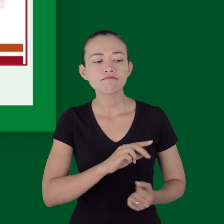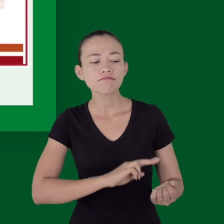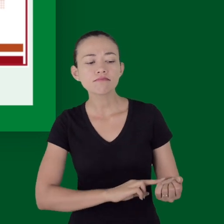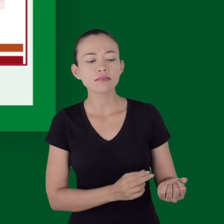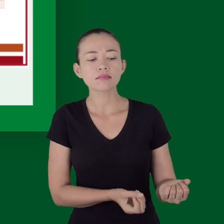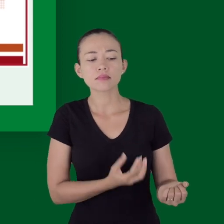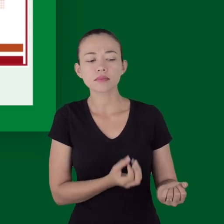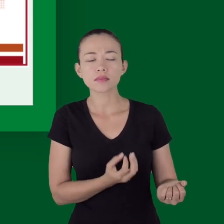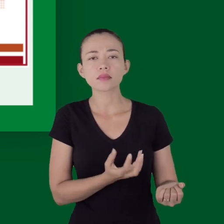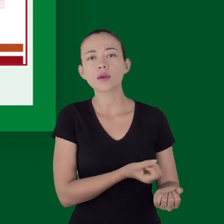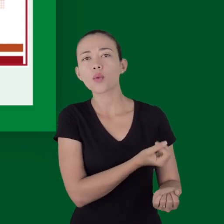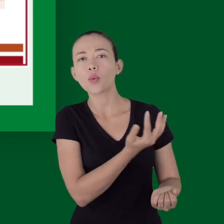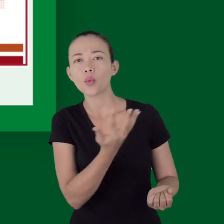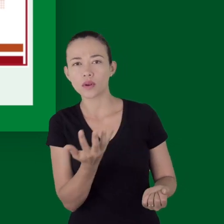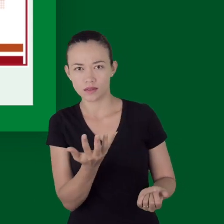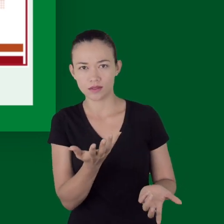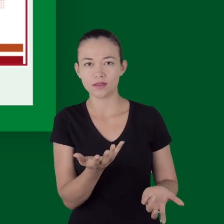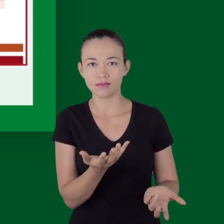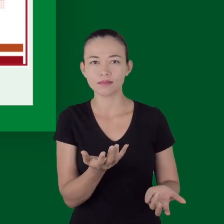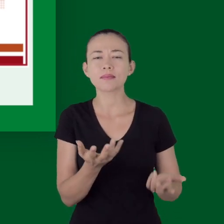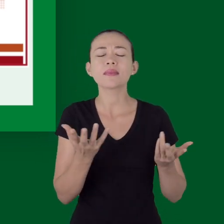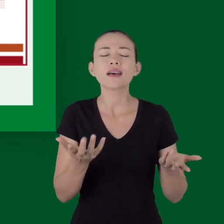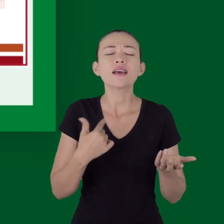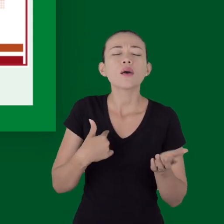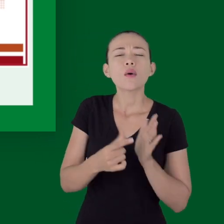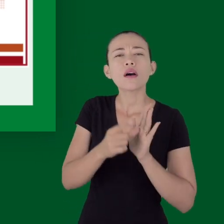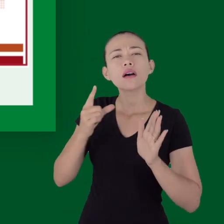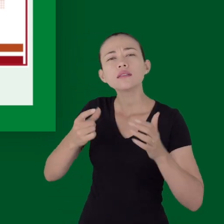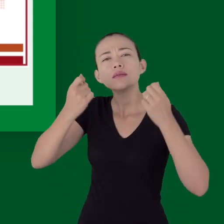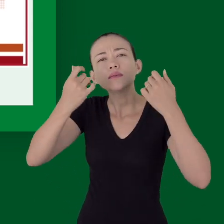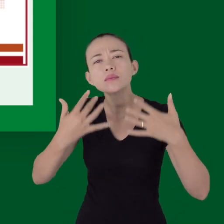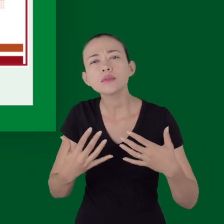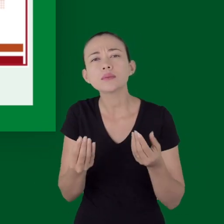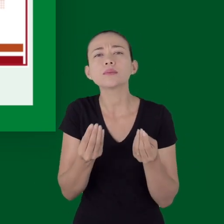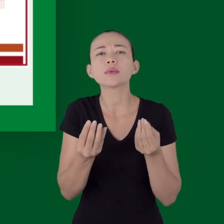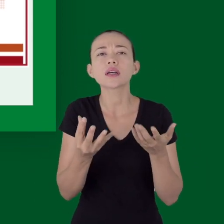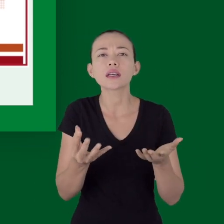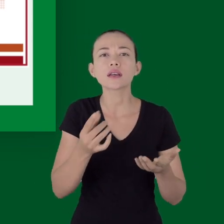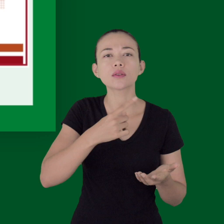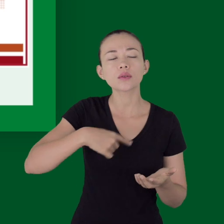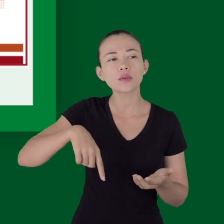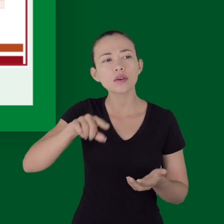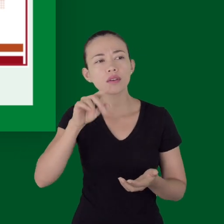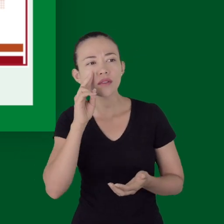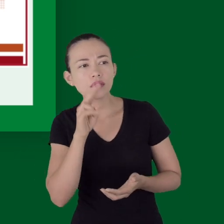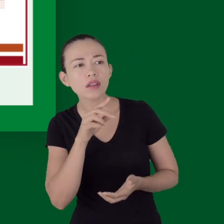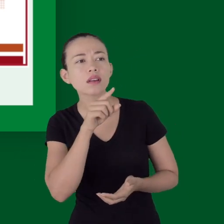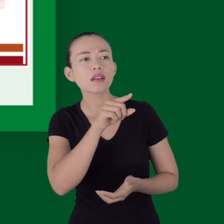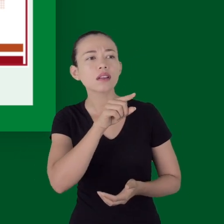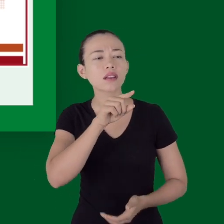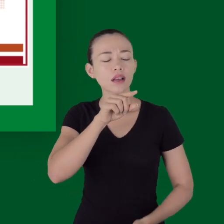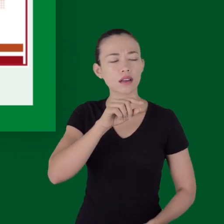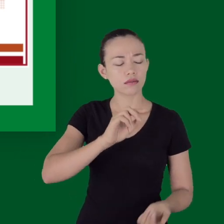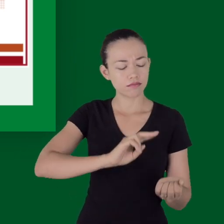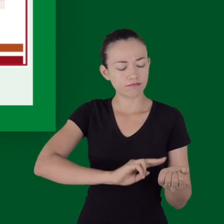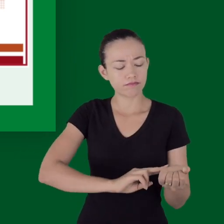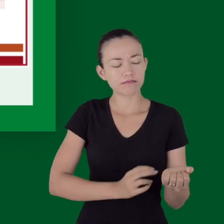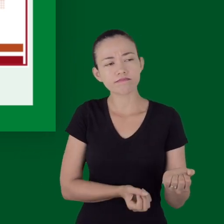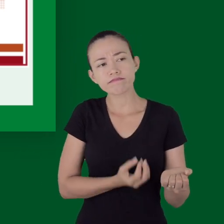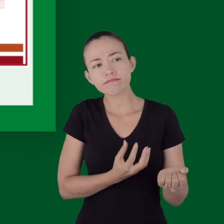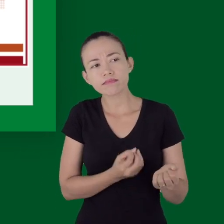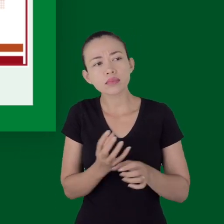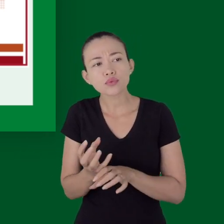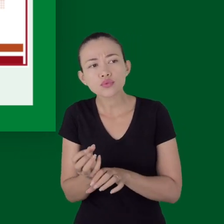gente conseguir calcular a frequência cardíaca de uma maneira mais rápida e definir isso numa sala de emergência